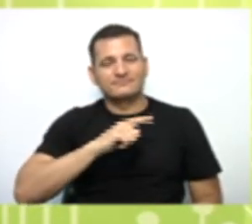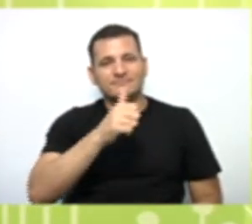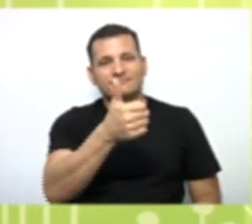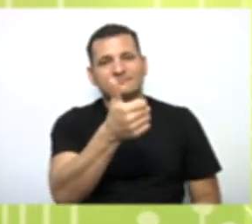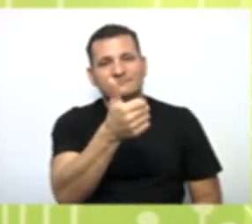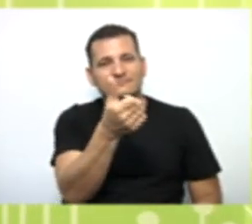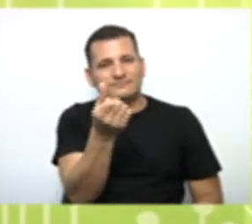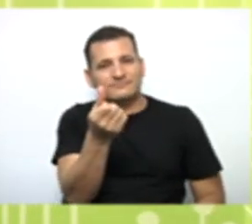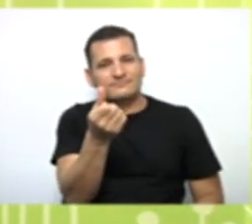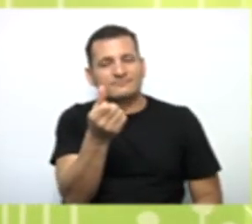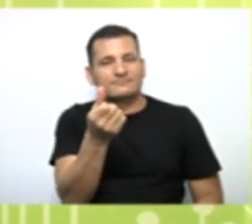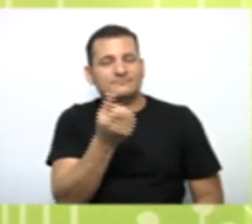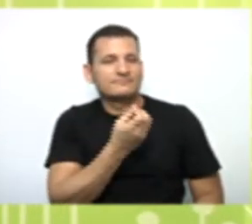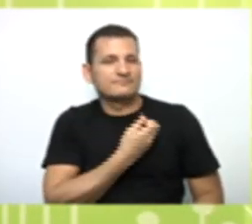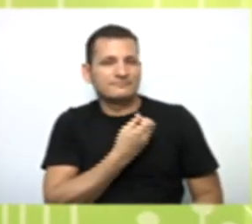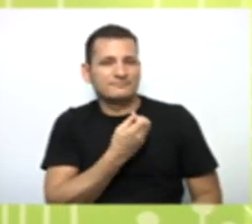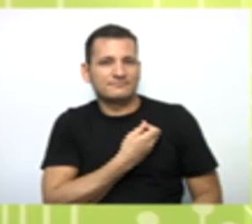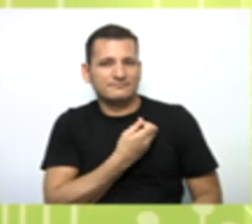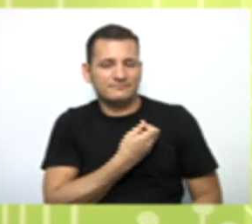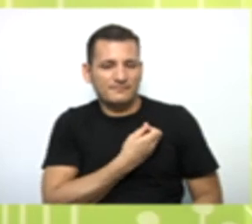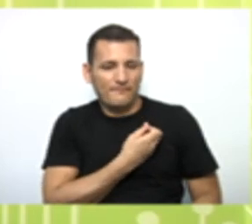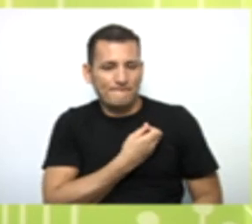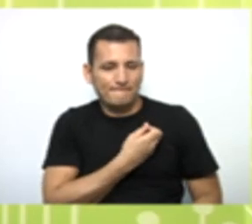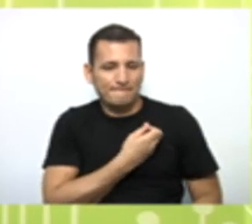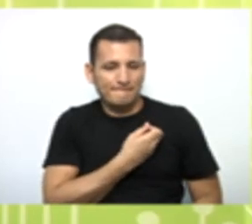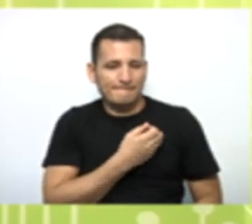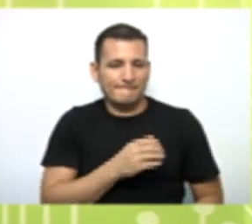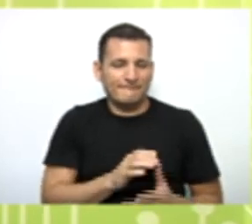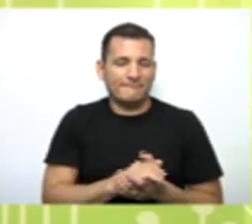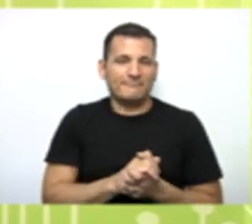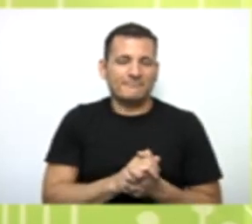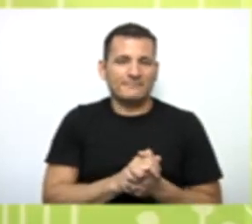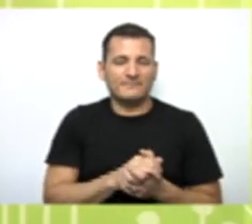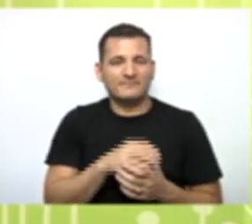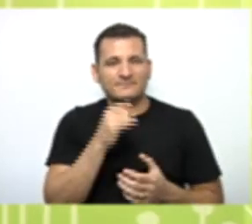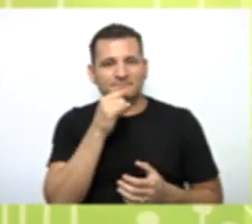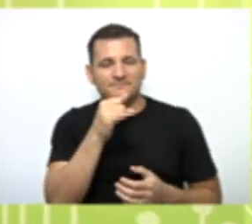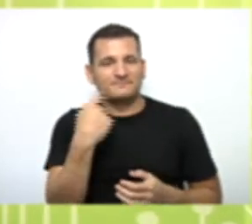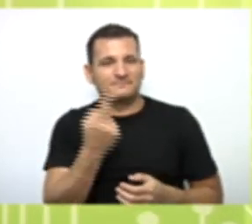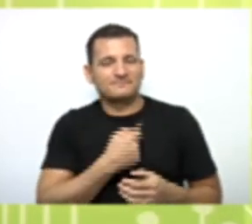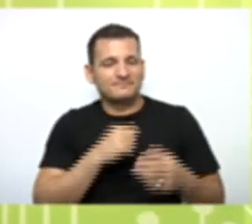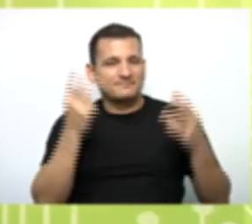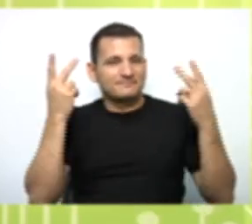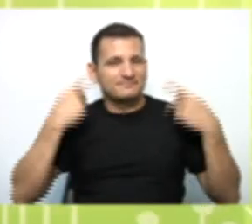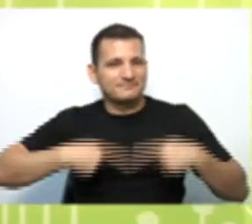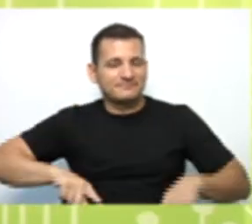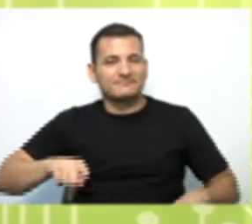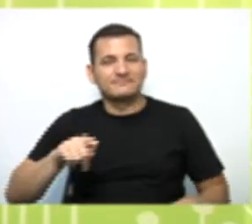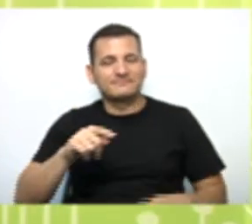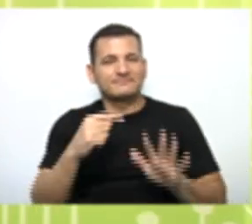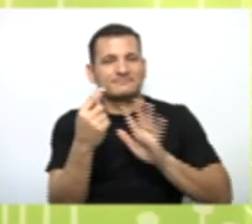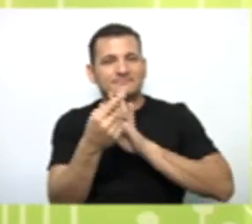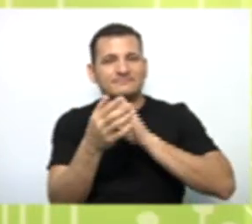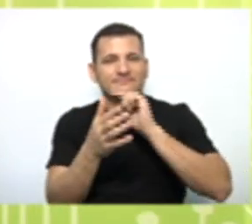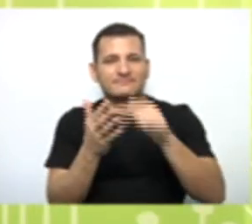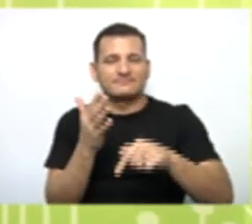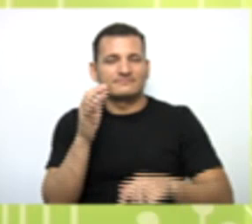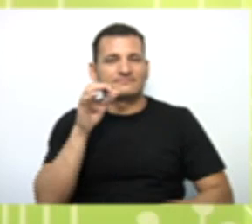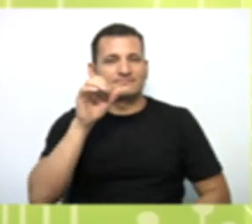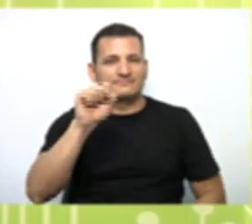16 números, né? Se nós fôssemos seres com 8 dedos, nós estaríamos usando